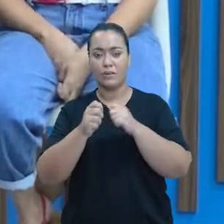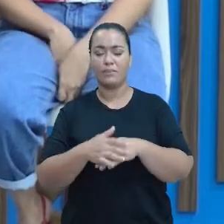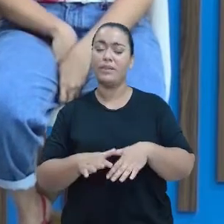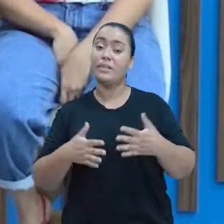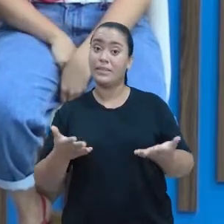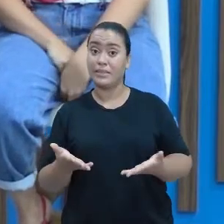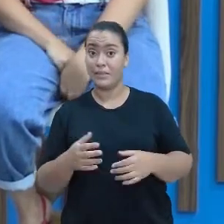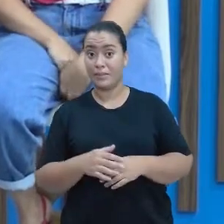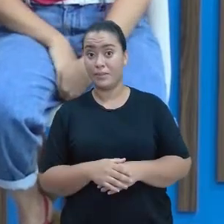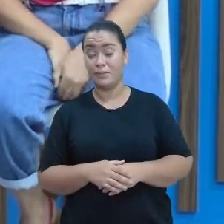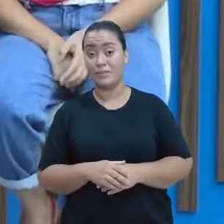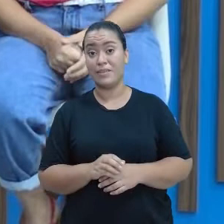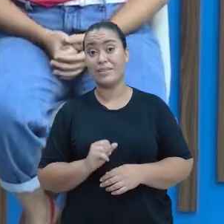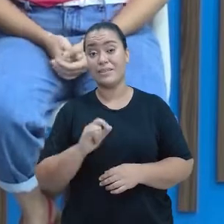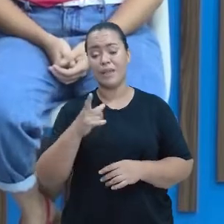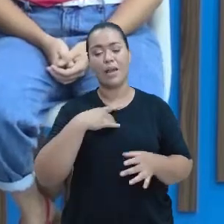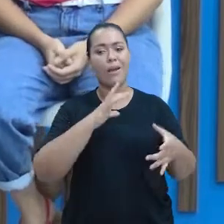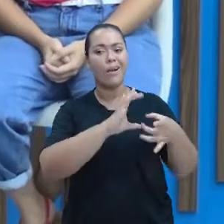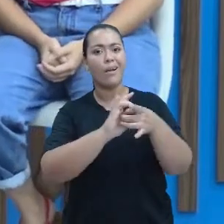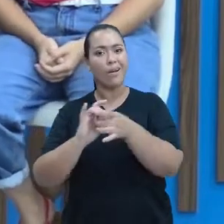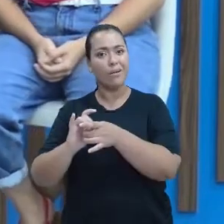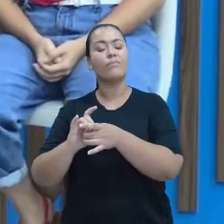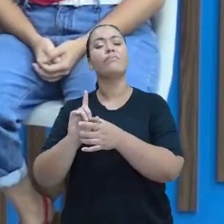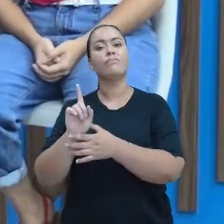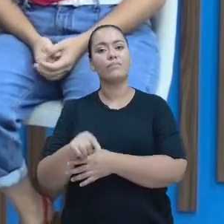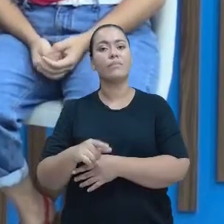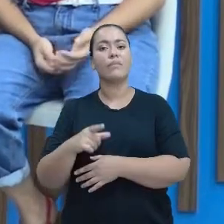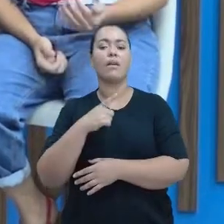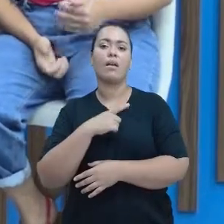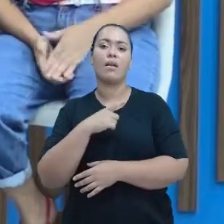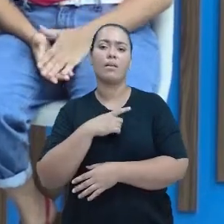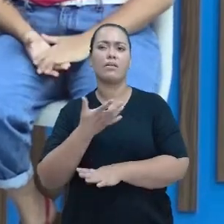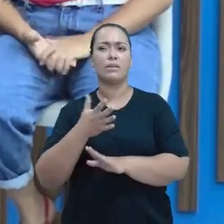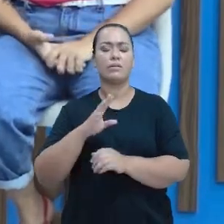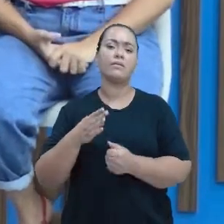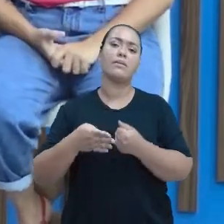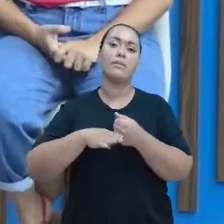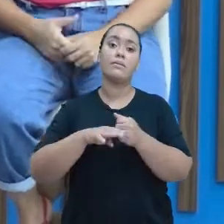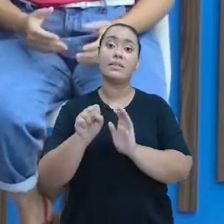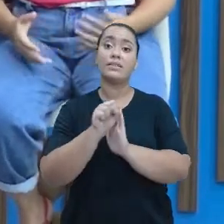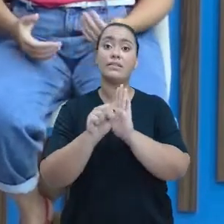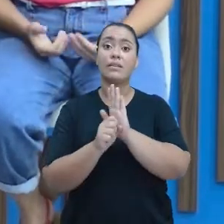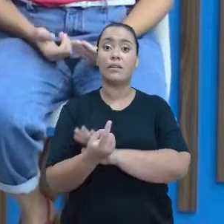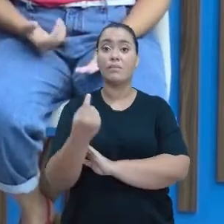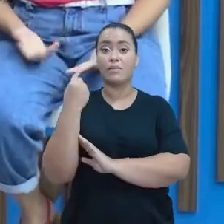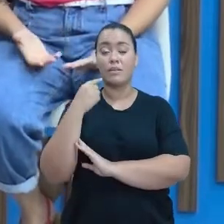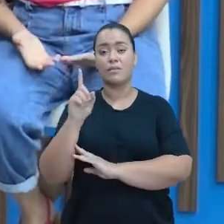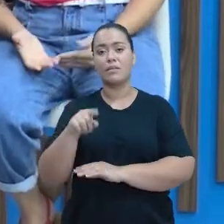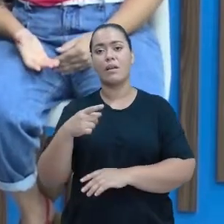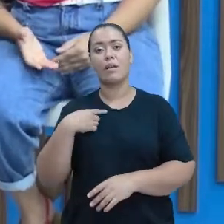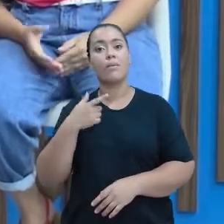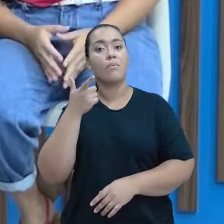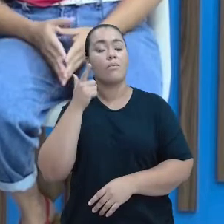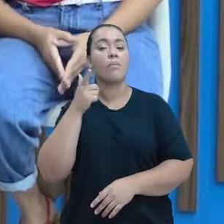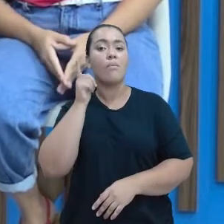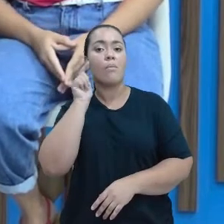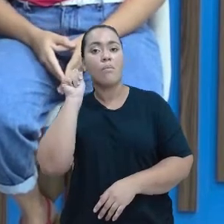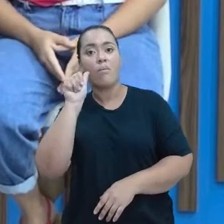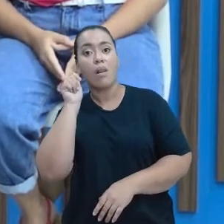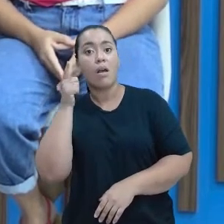se a gente for contextualizar um pouco, até meados do século passado, quando a mulher conquistou o direito ao